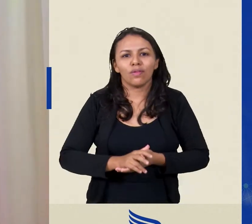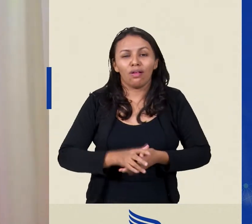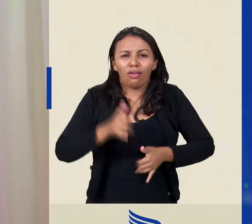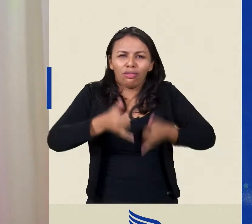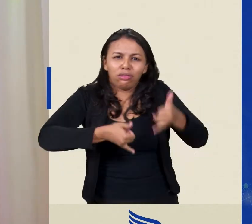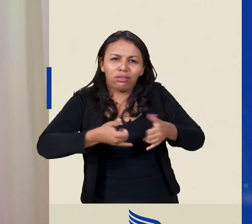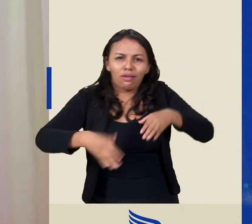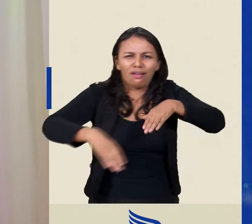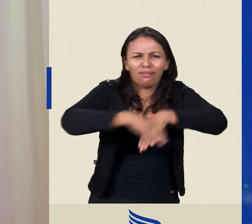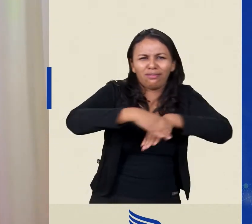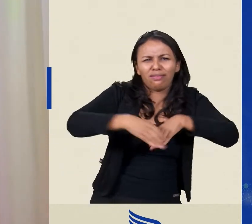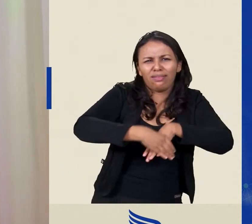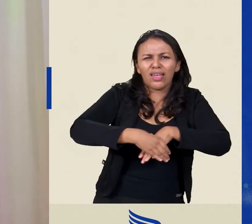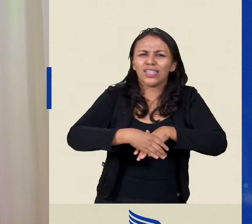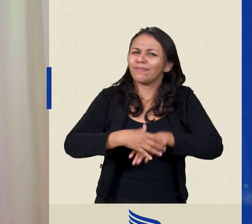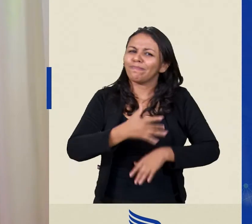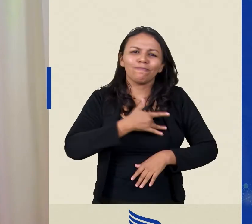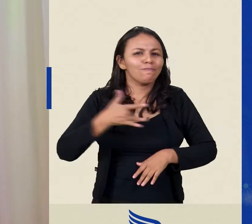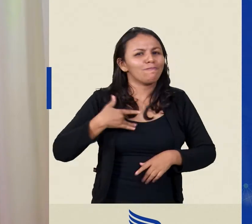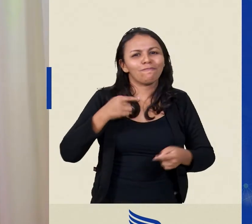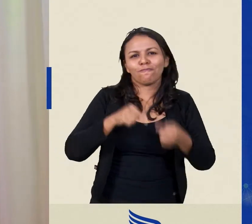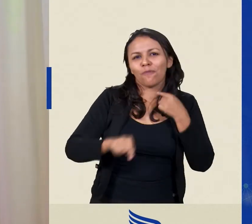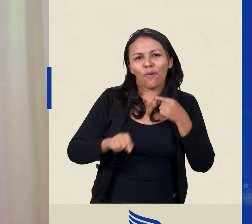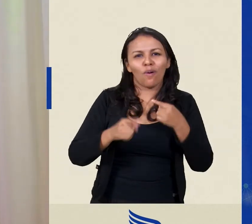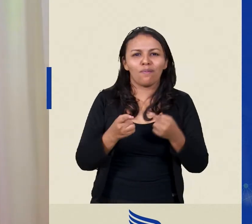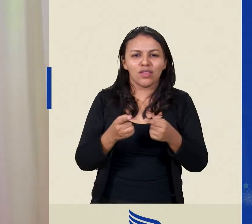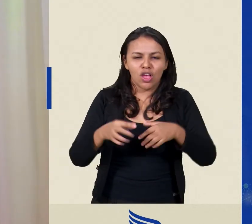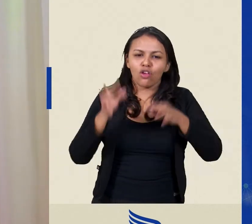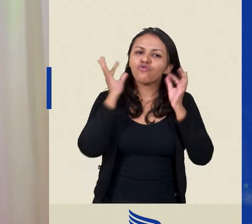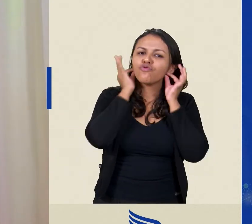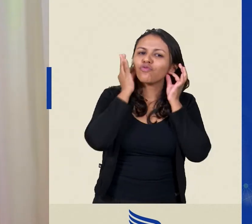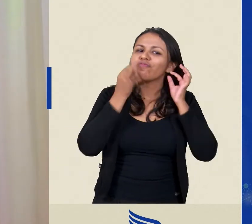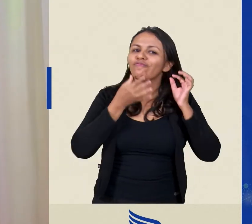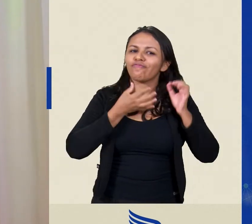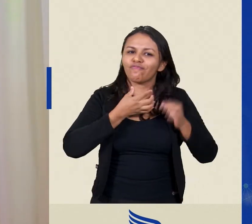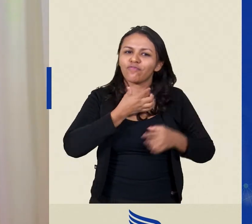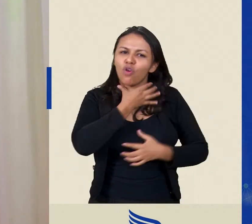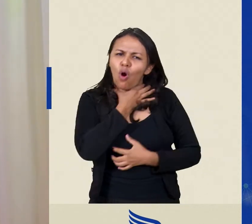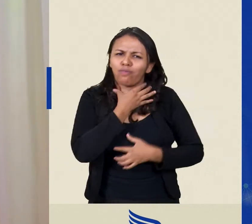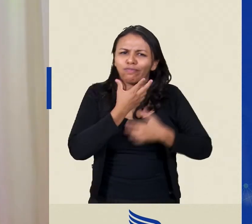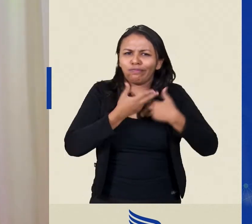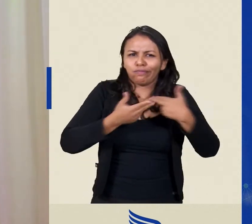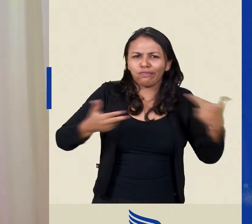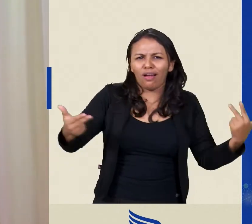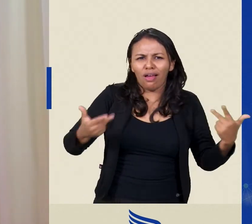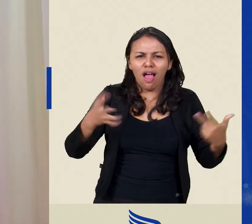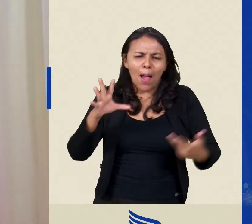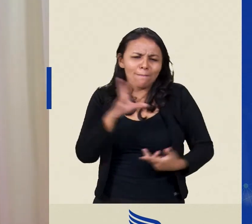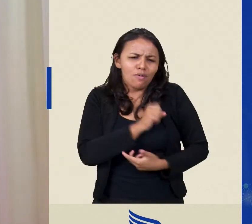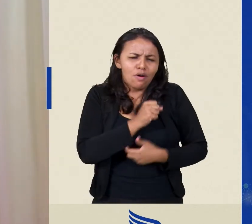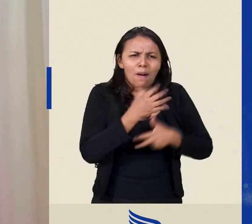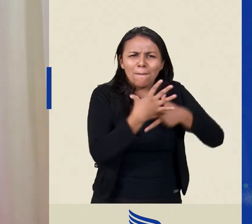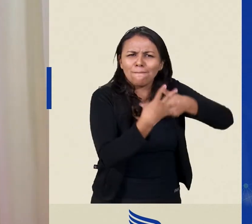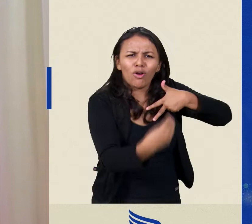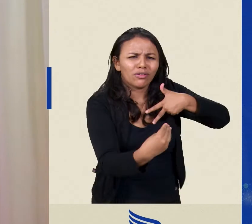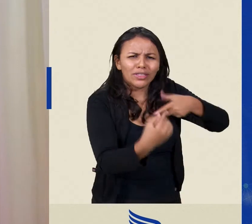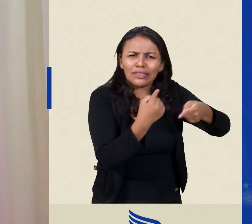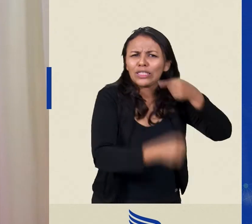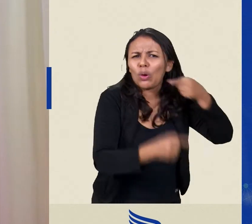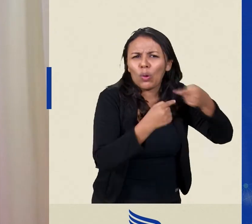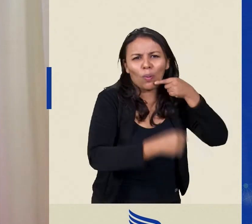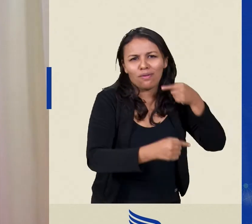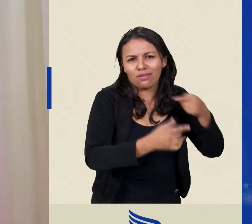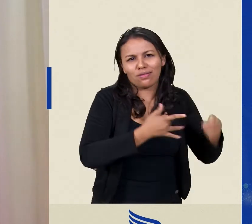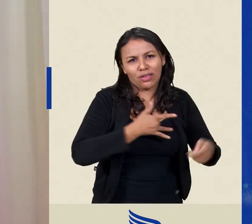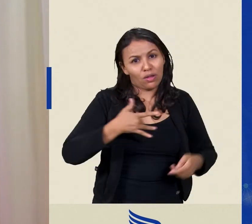insalubres, joias e amor às modas nocivas à experiência cristã são proibidas na palavra de